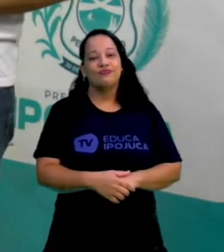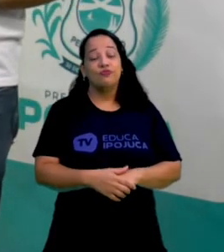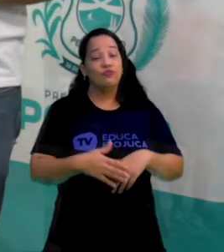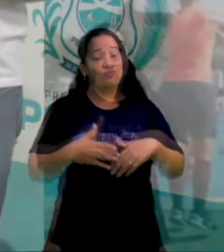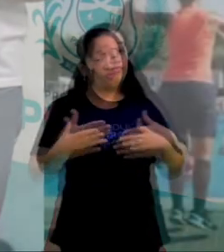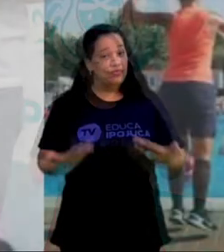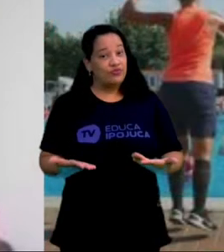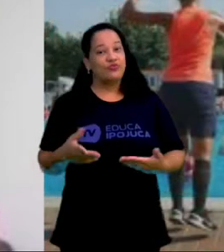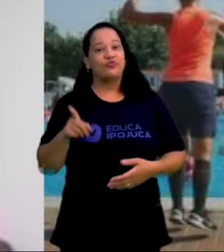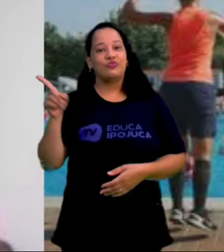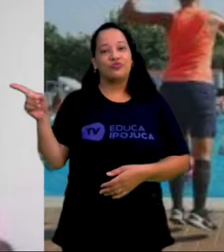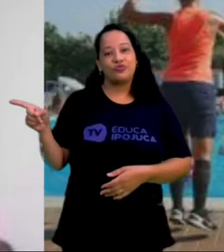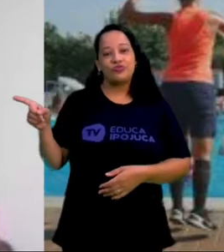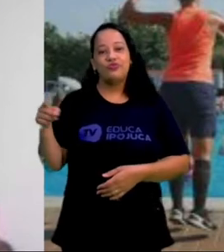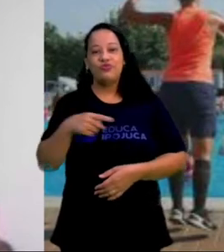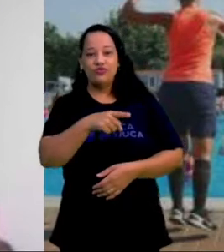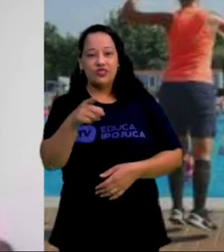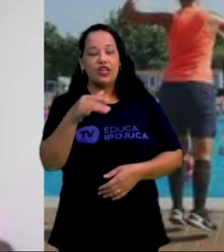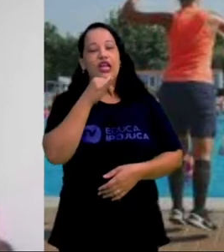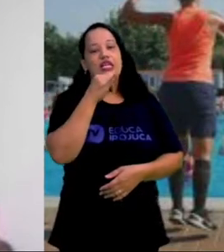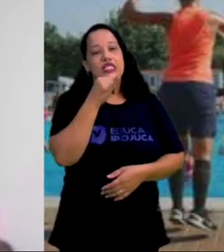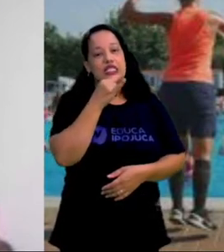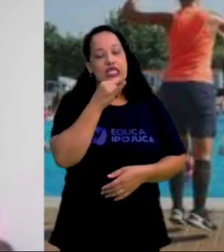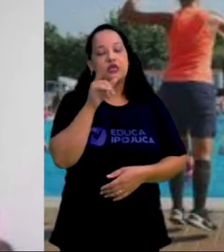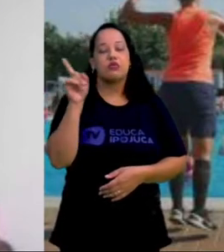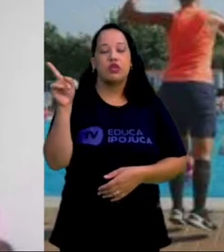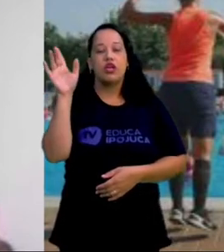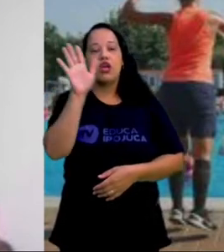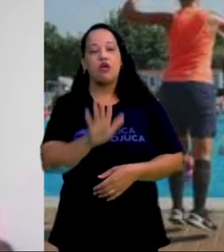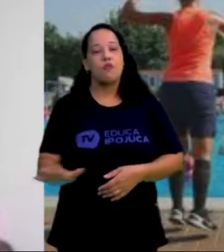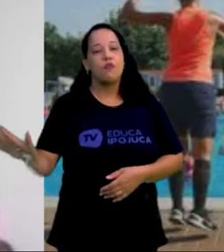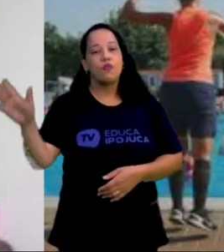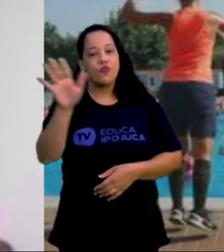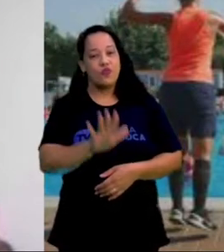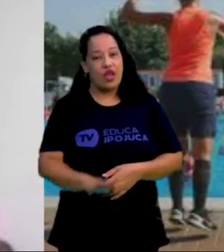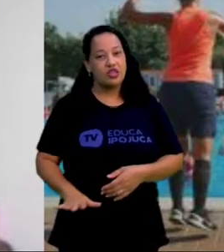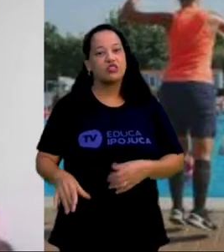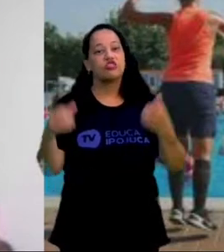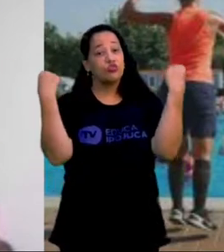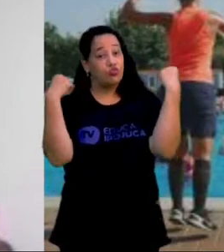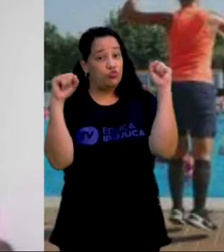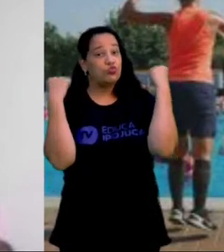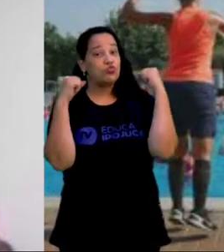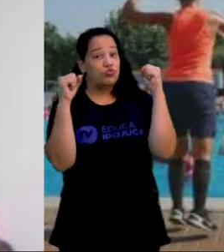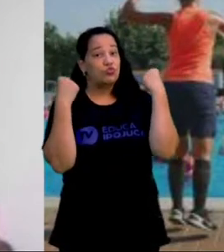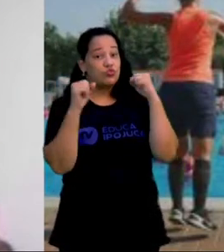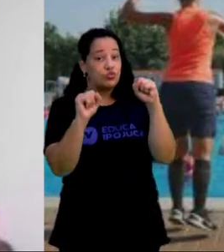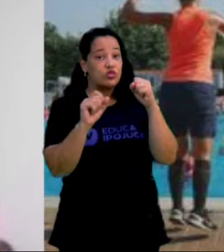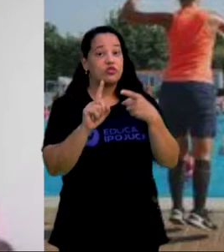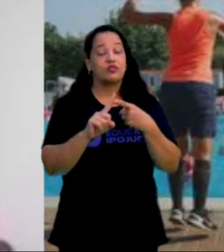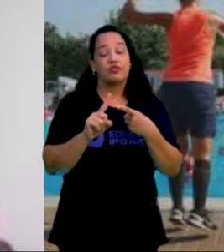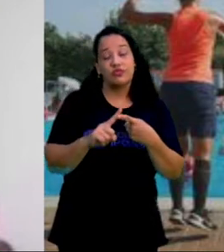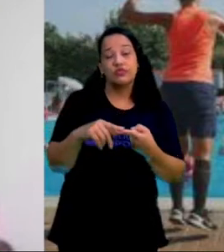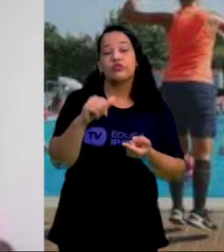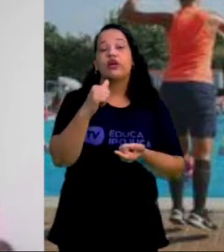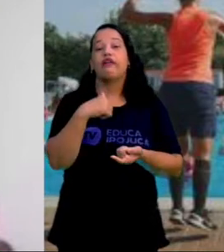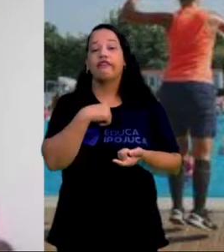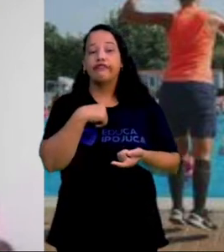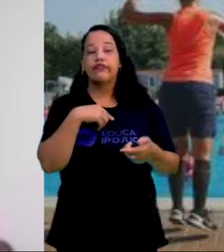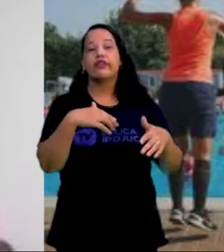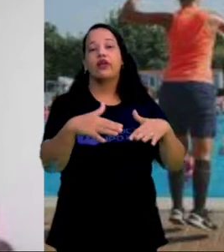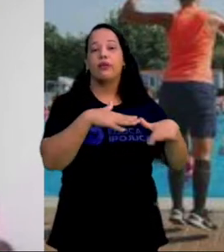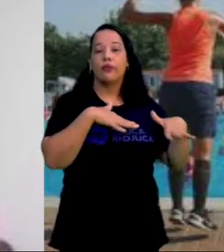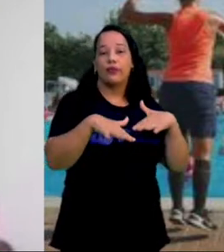E aqui eu deixo para vocês alguns exemplos nessas imagens, tá? De exercícios e de atividades físicas